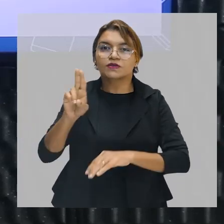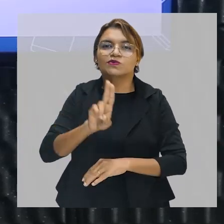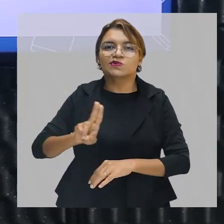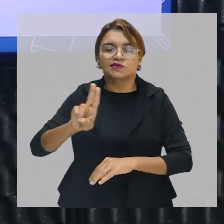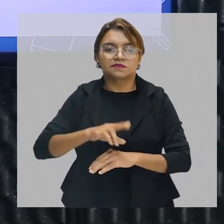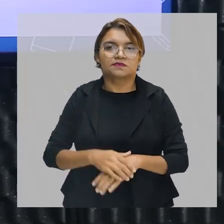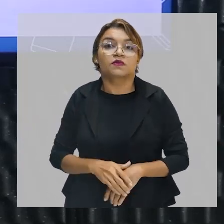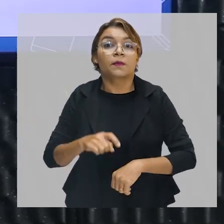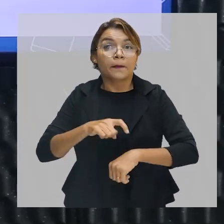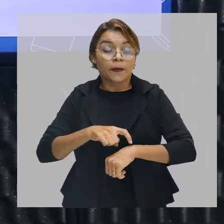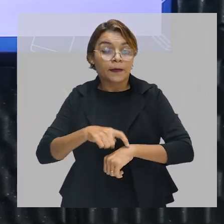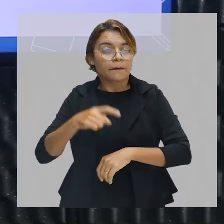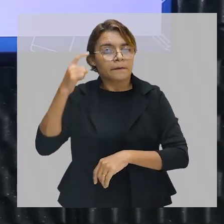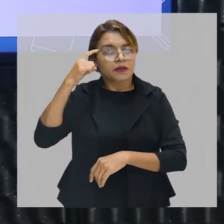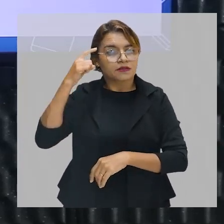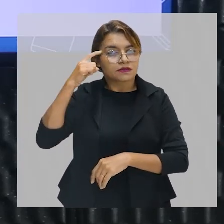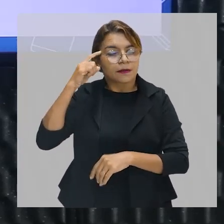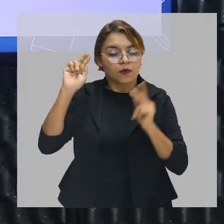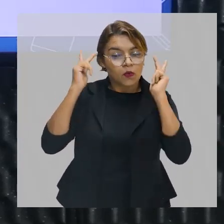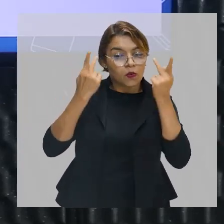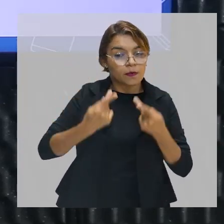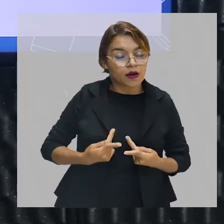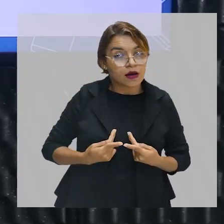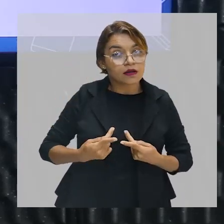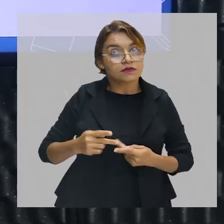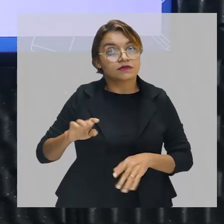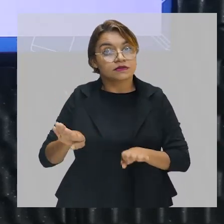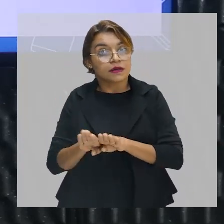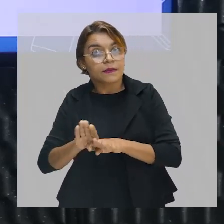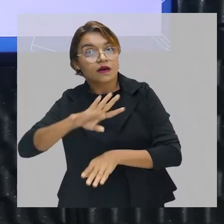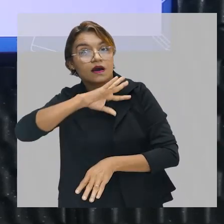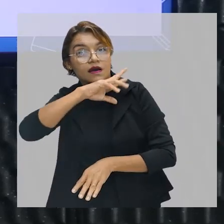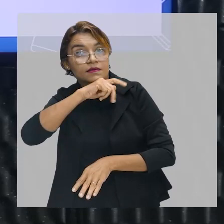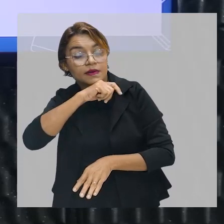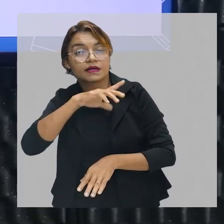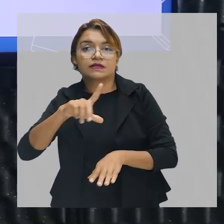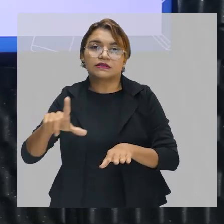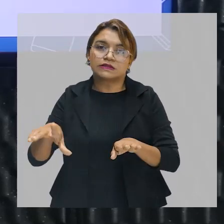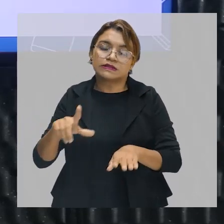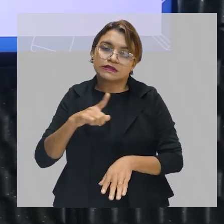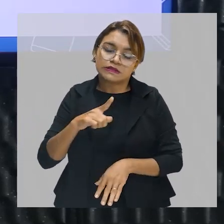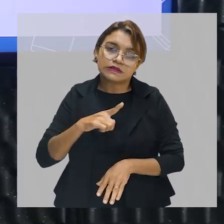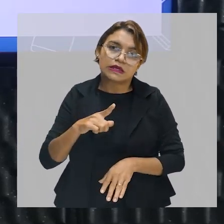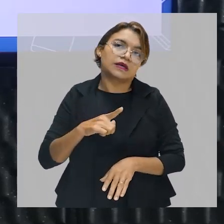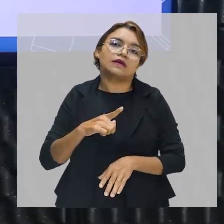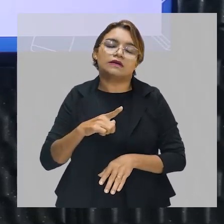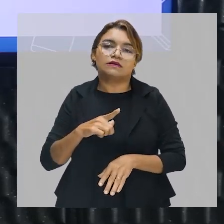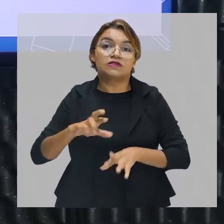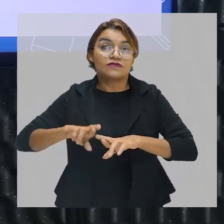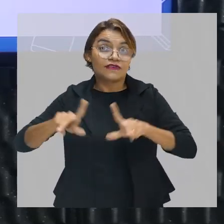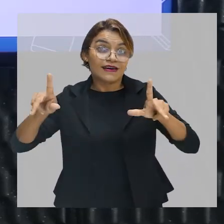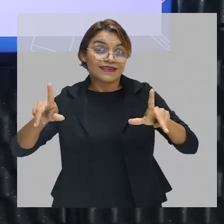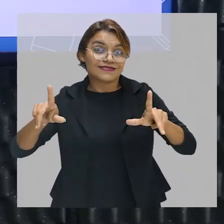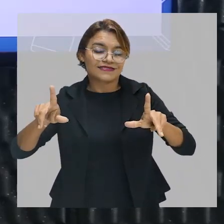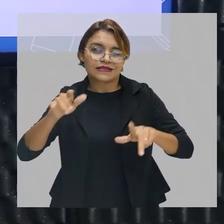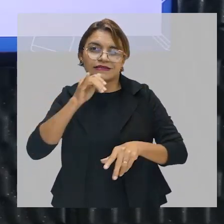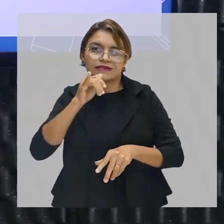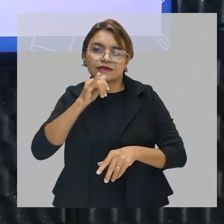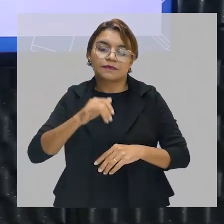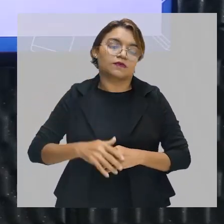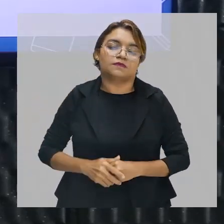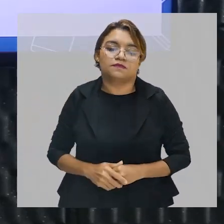Quando pensamos nos seres humanos e nos animais, fica claro que algo essencial nos distingue deles, que